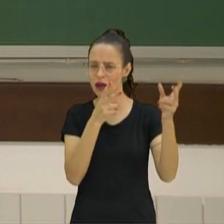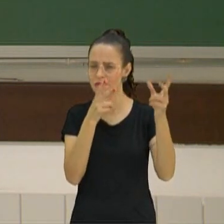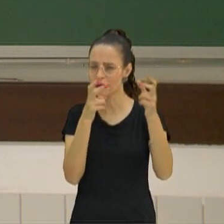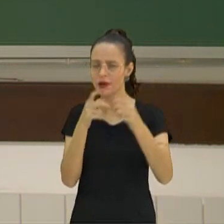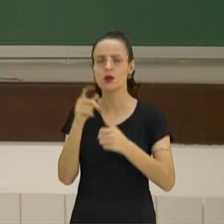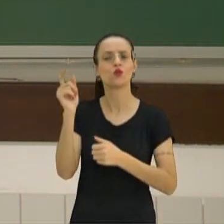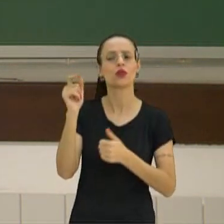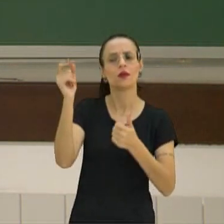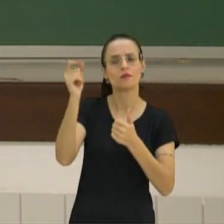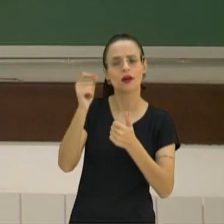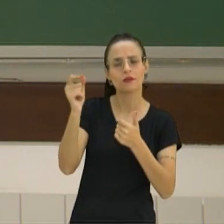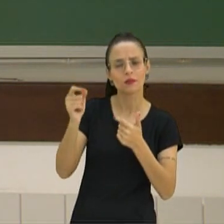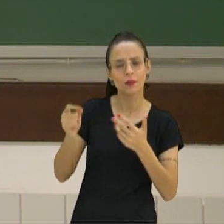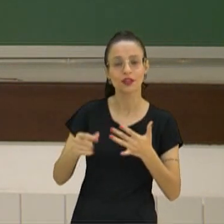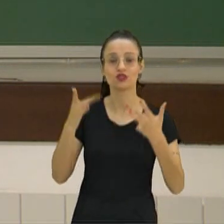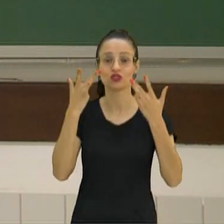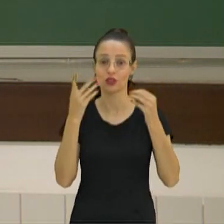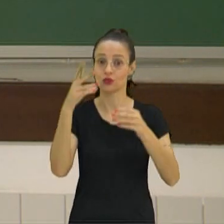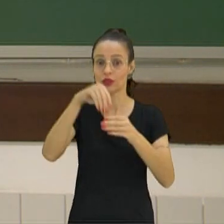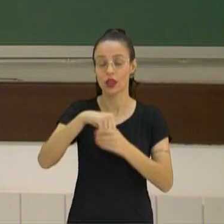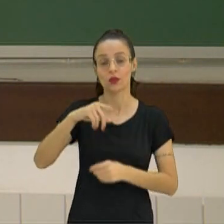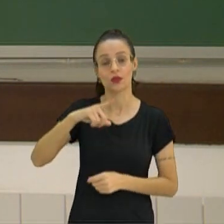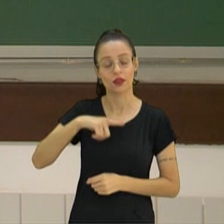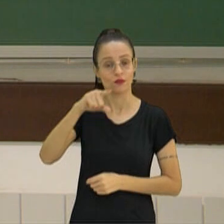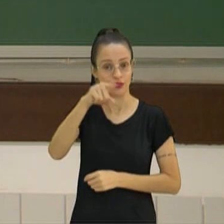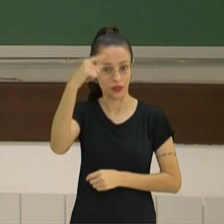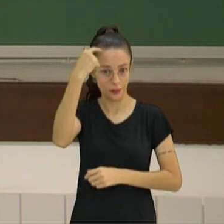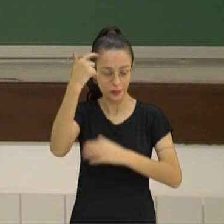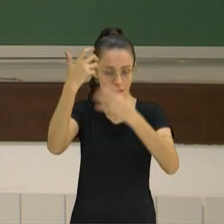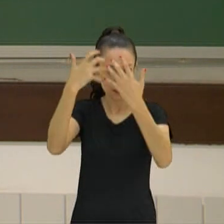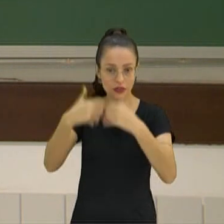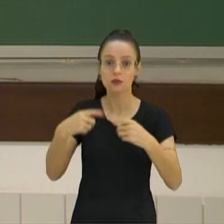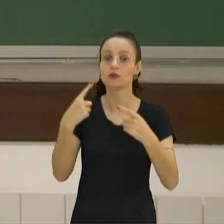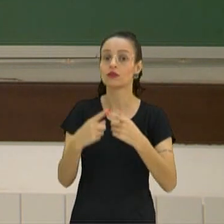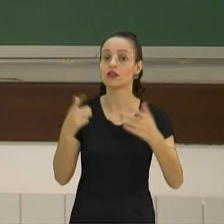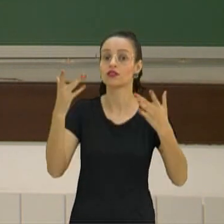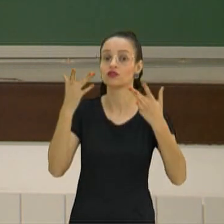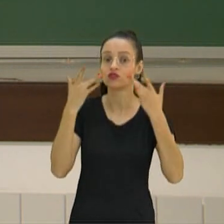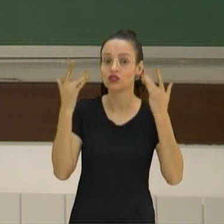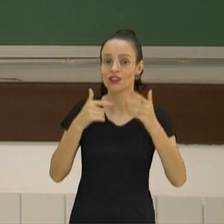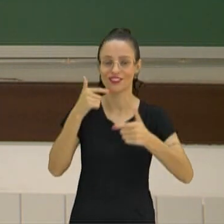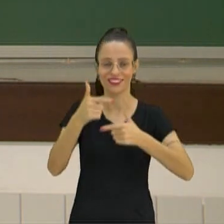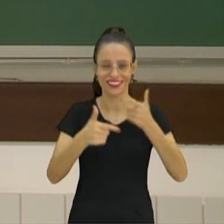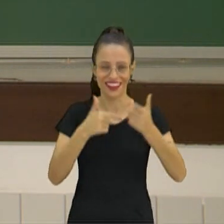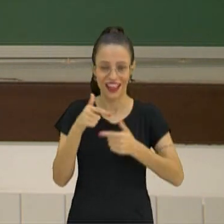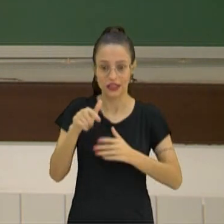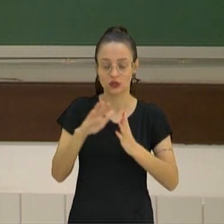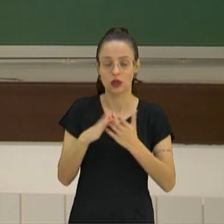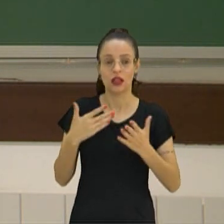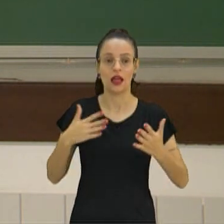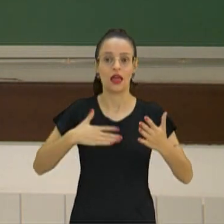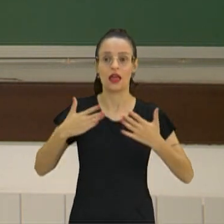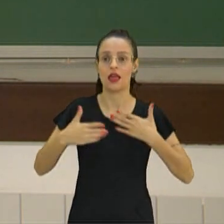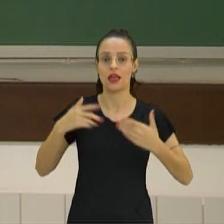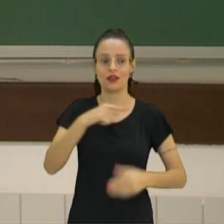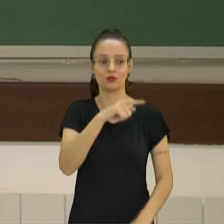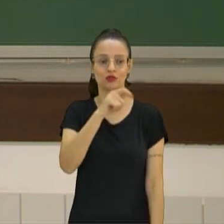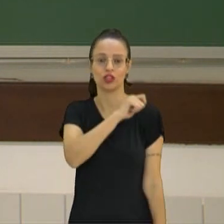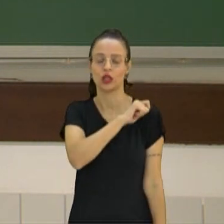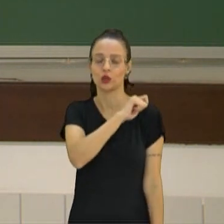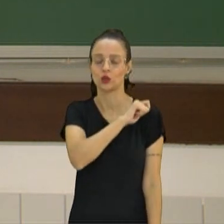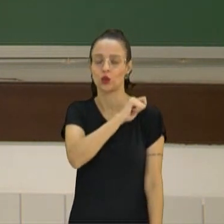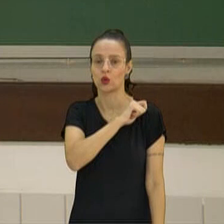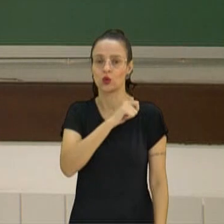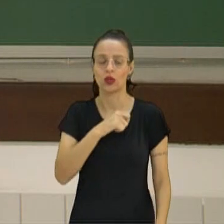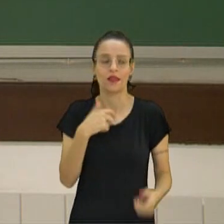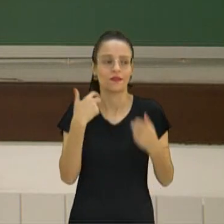do teatro e ir pensando, né? Porque o teatro, quando a gente vai trabalhar no colégio, dá aquele pânico nos alunos, né? Os